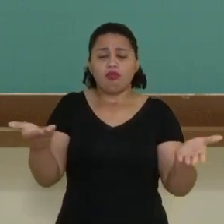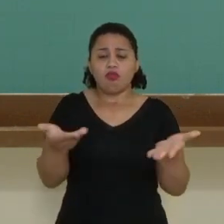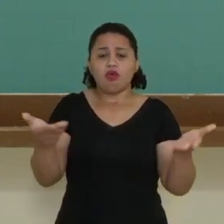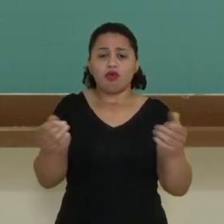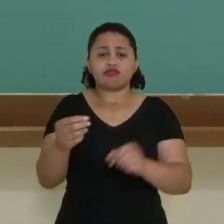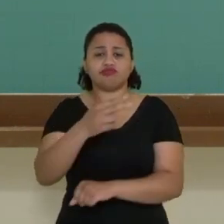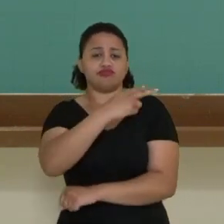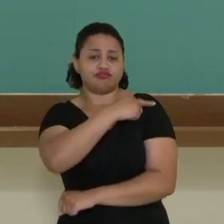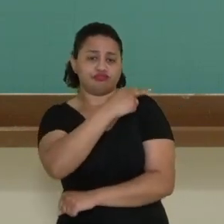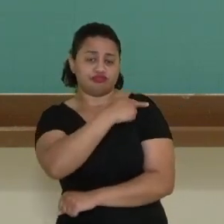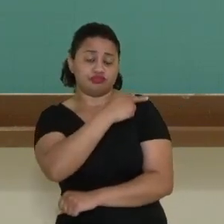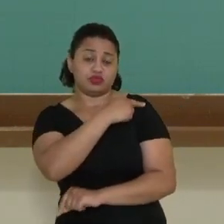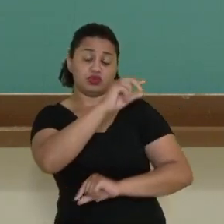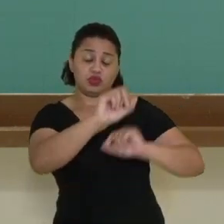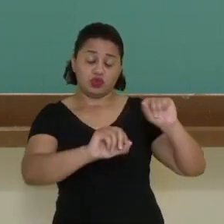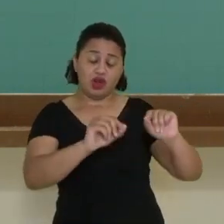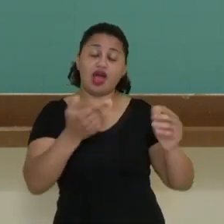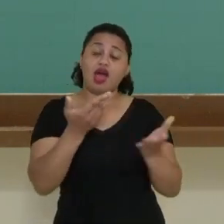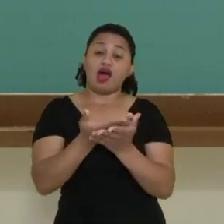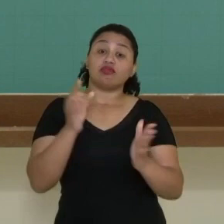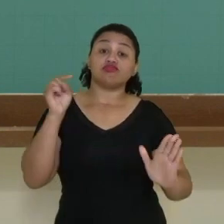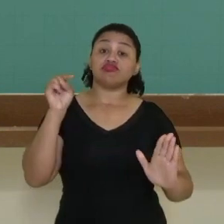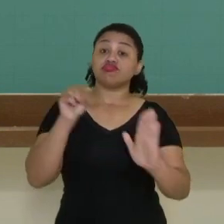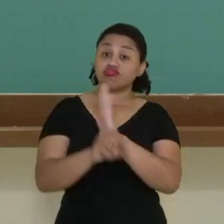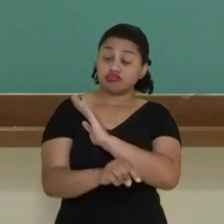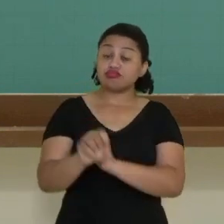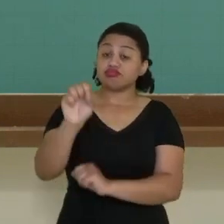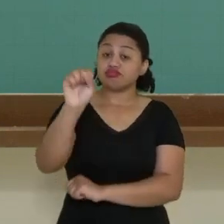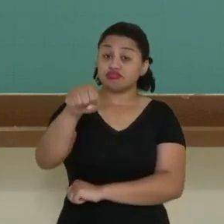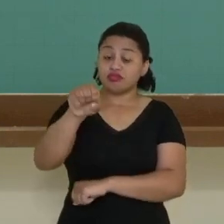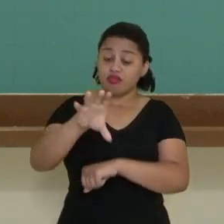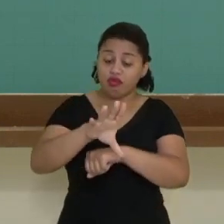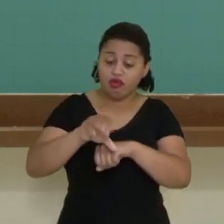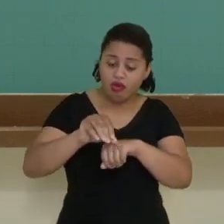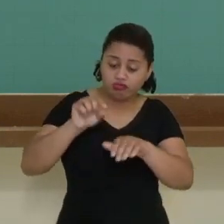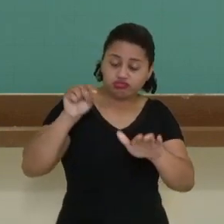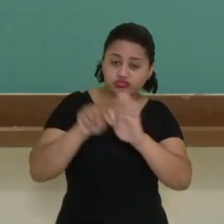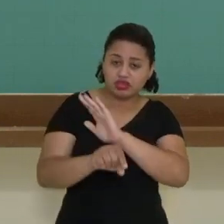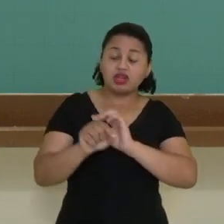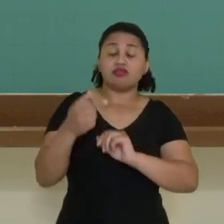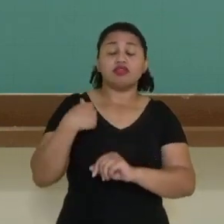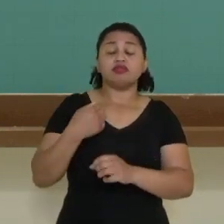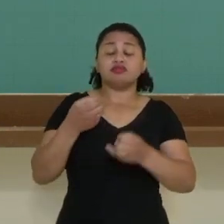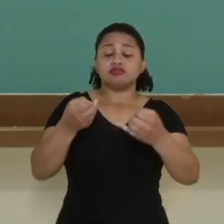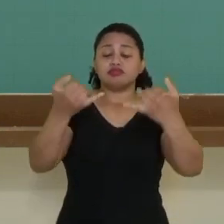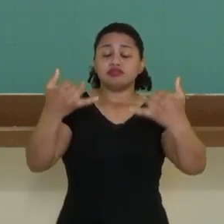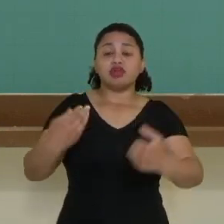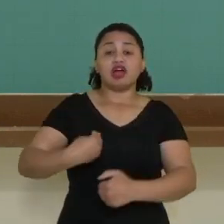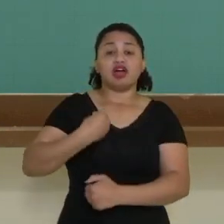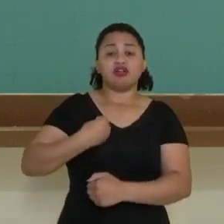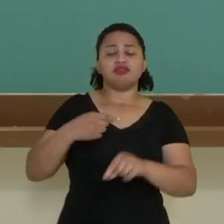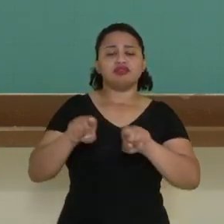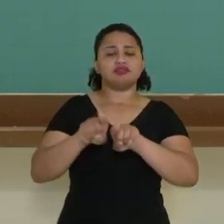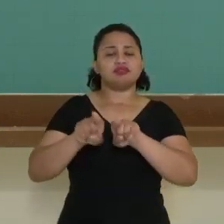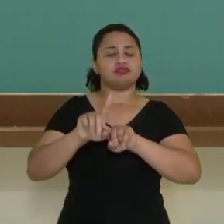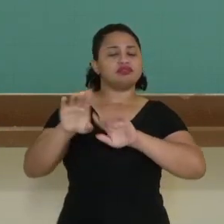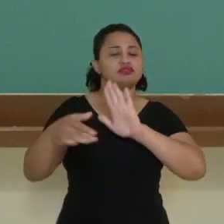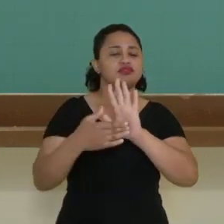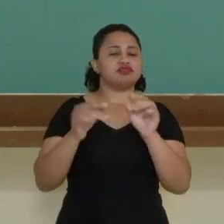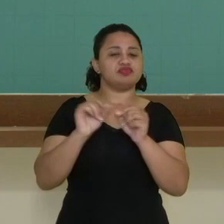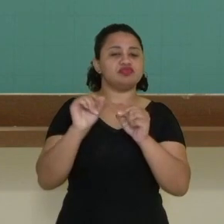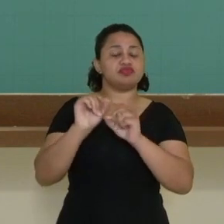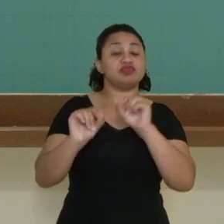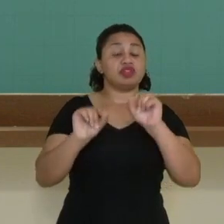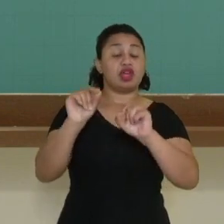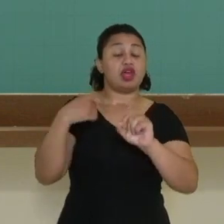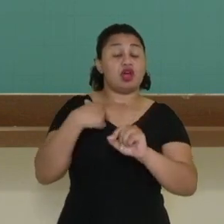segunda série, nesta aula de aprofundamento, nós vamos falar sobre a vida e obra de um dos artistas mais